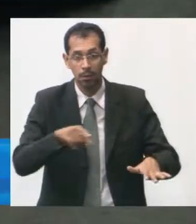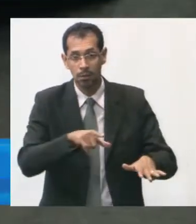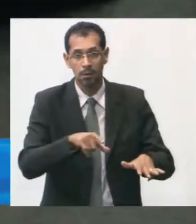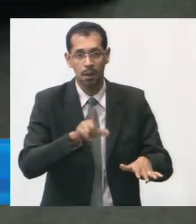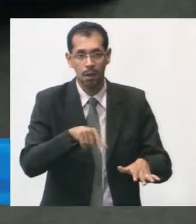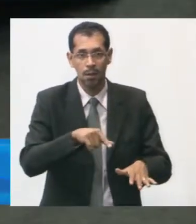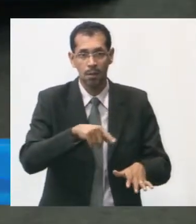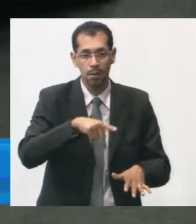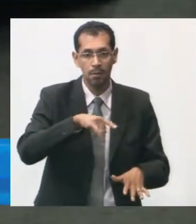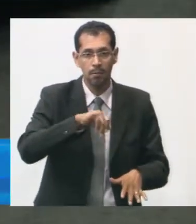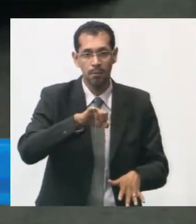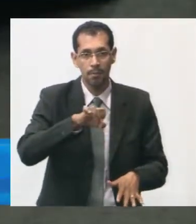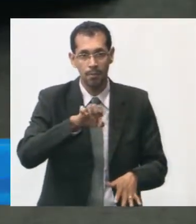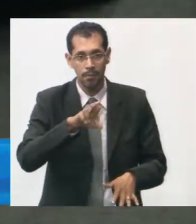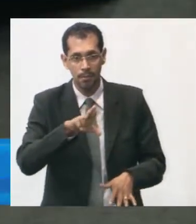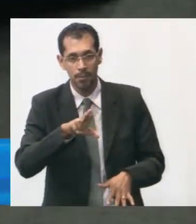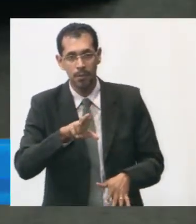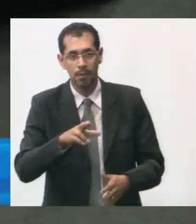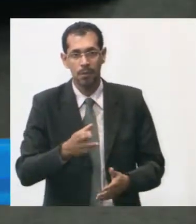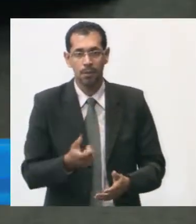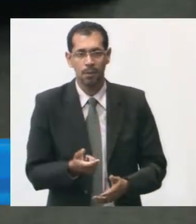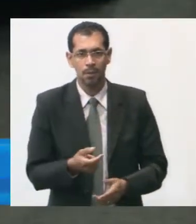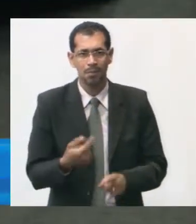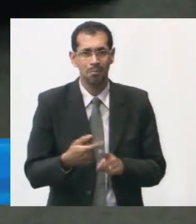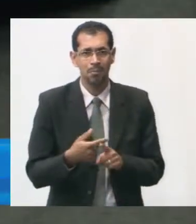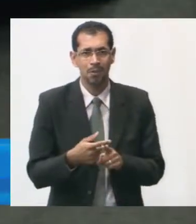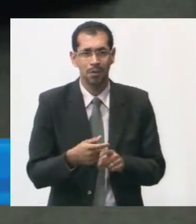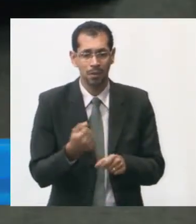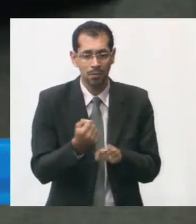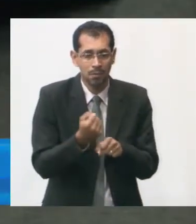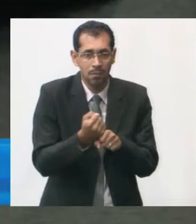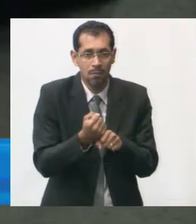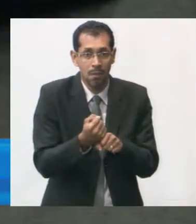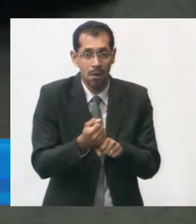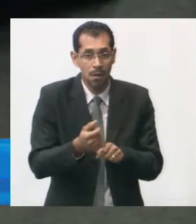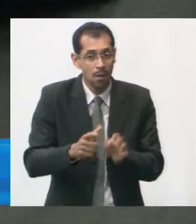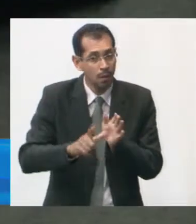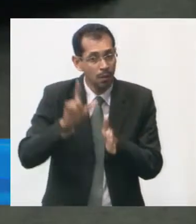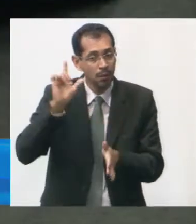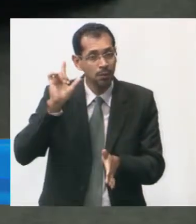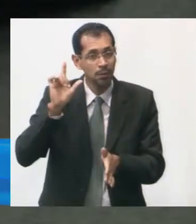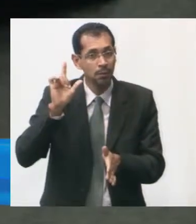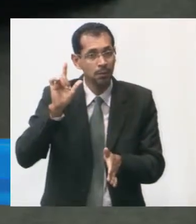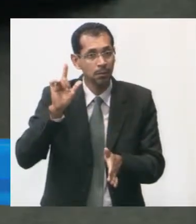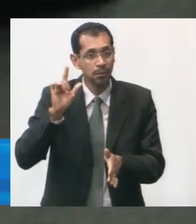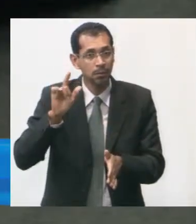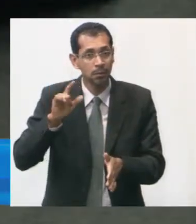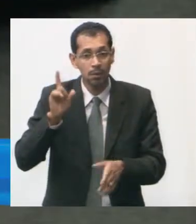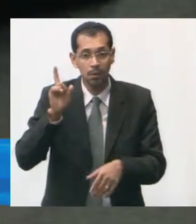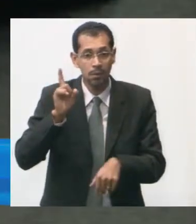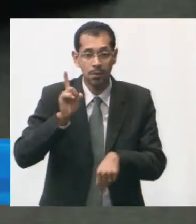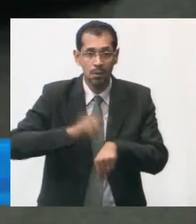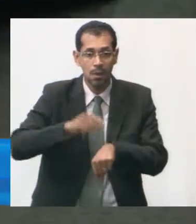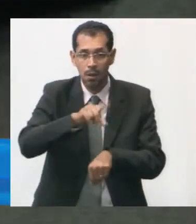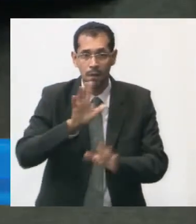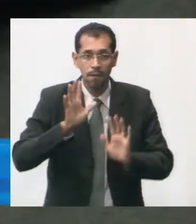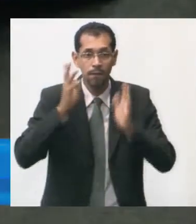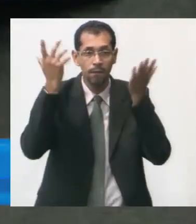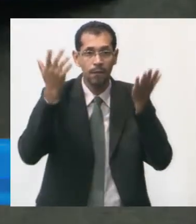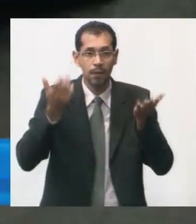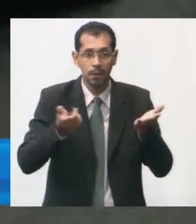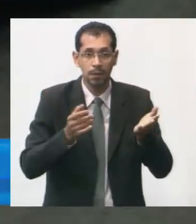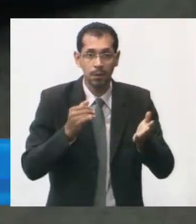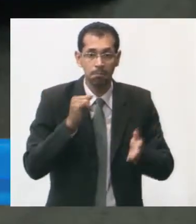Por que não foi feito isso antes para que as pessoas pudessem valer do PIR no momento do festival? O que